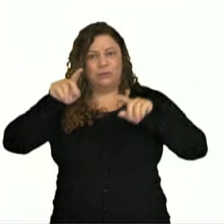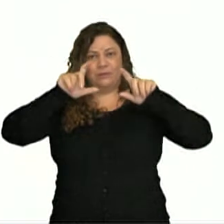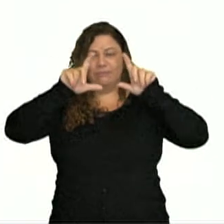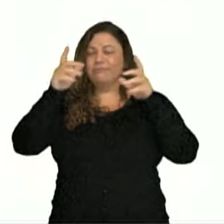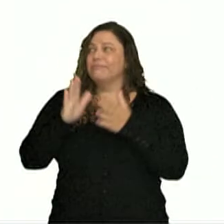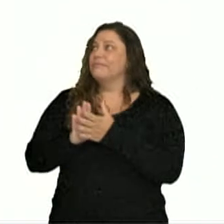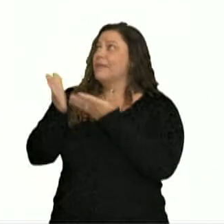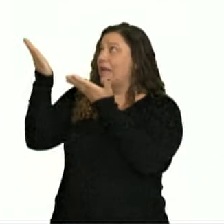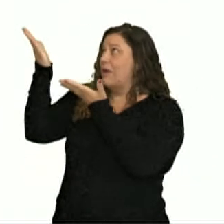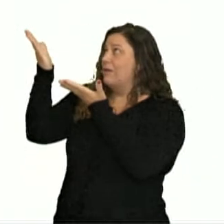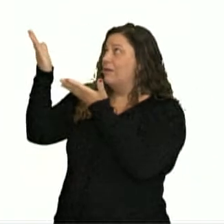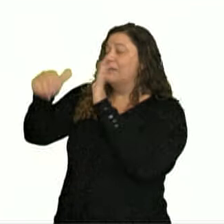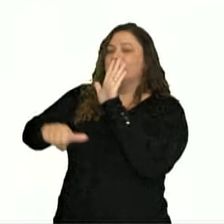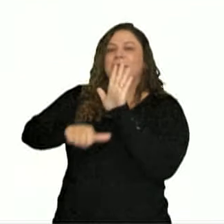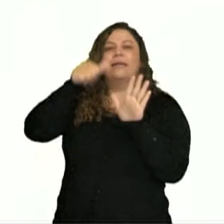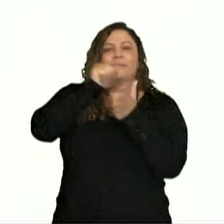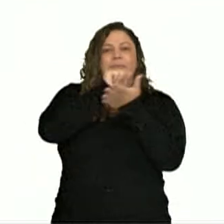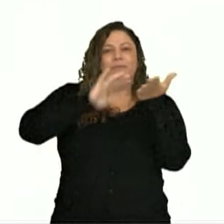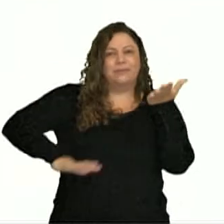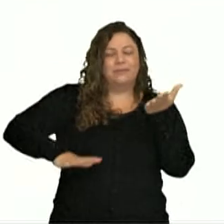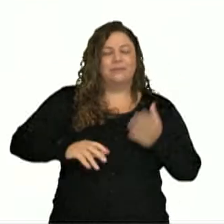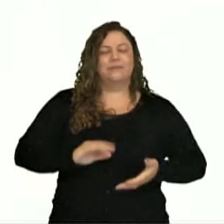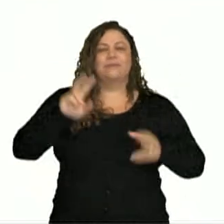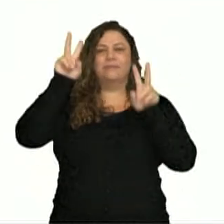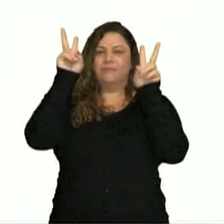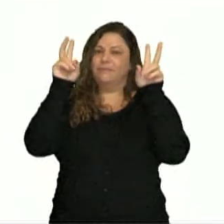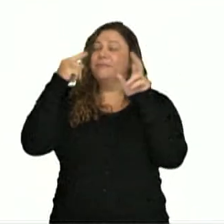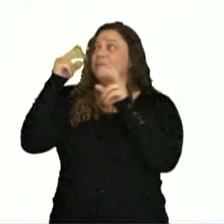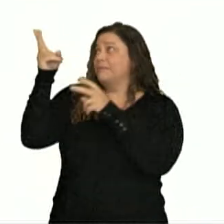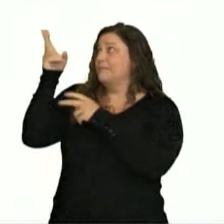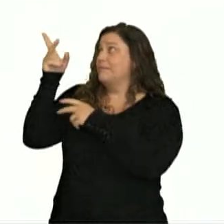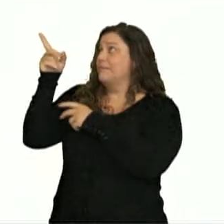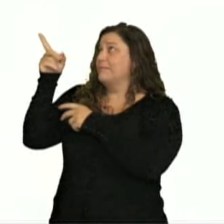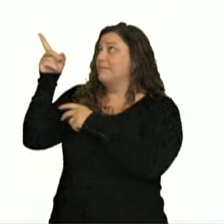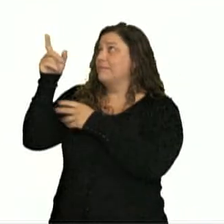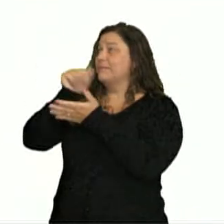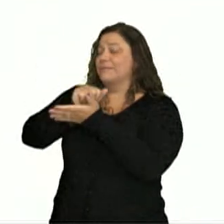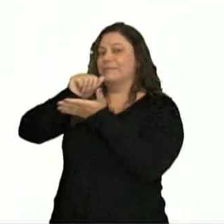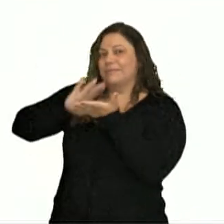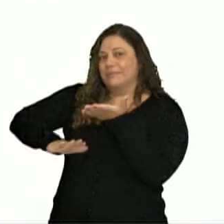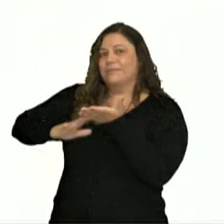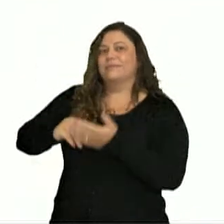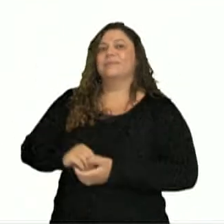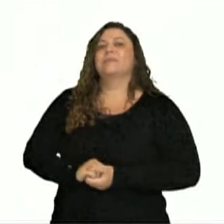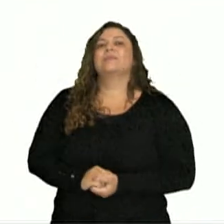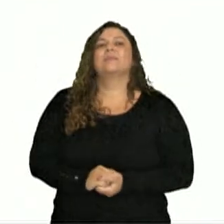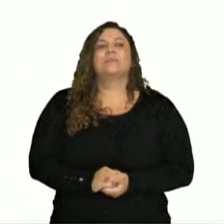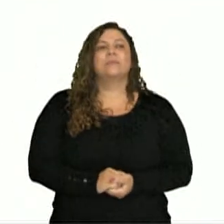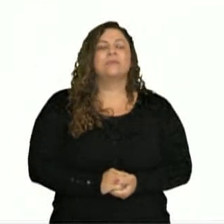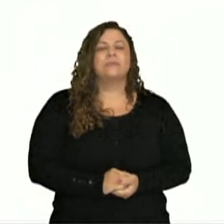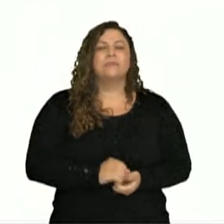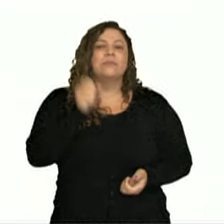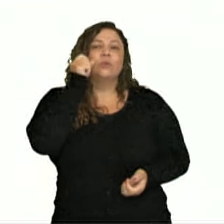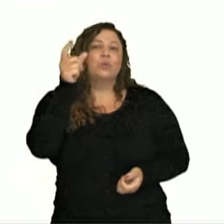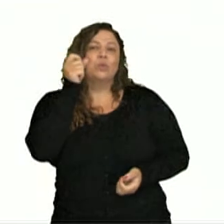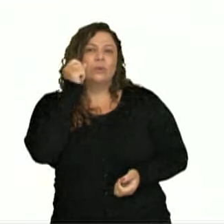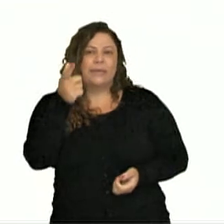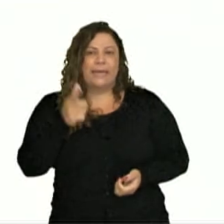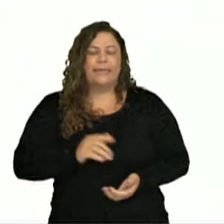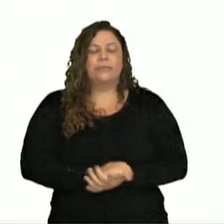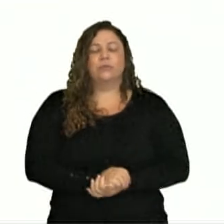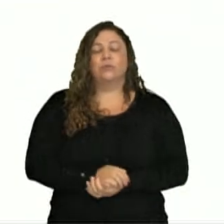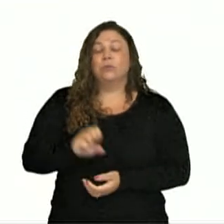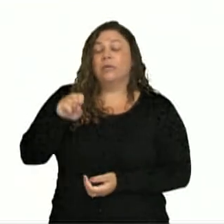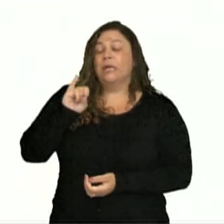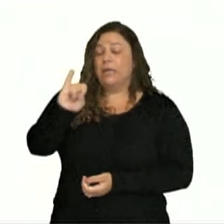atividade a esse respeito. Temos aí novamente a declaração do Gaturro, se tu plan A não